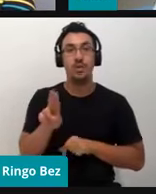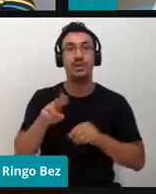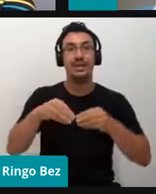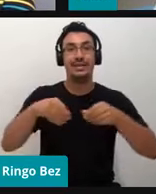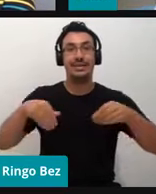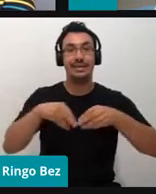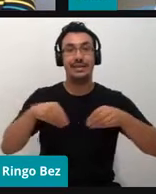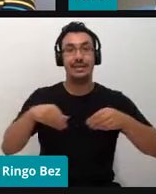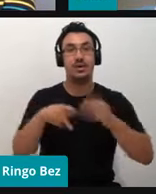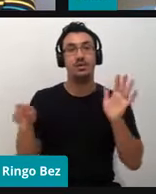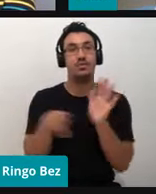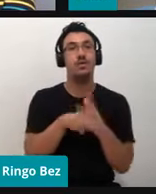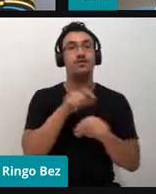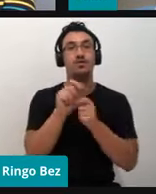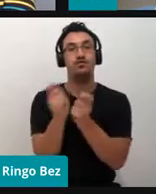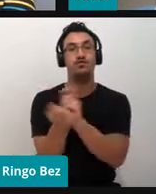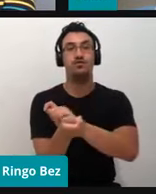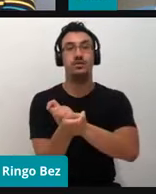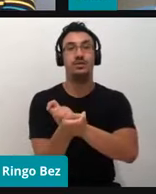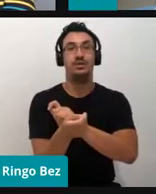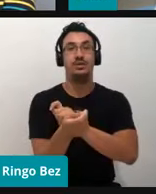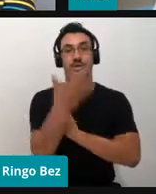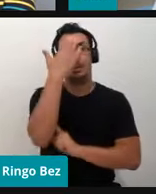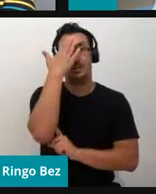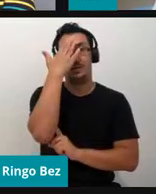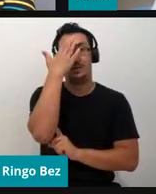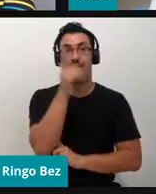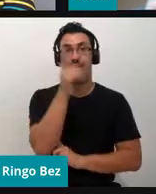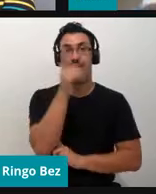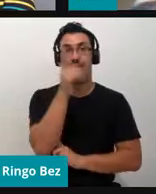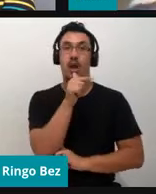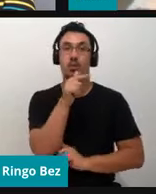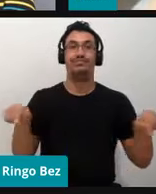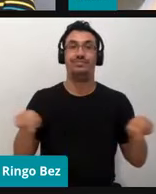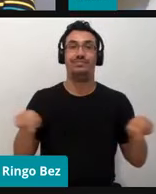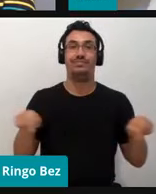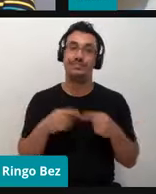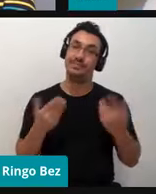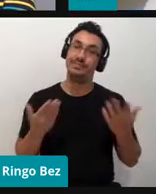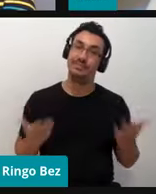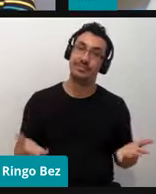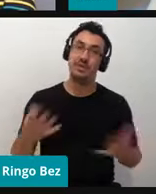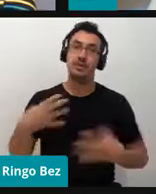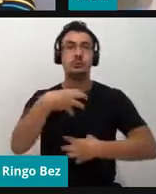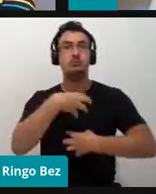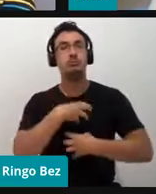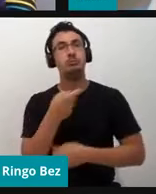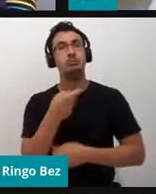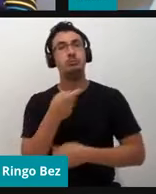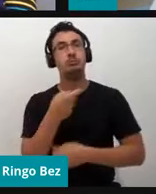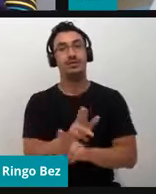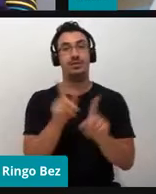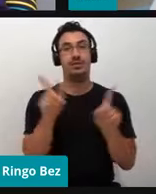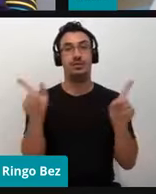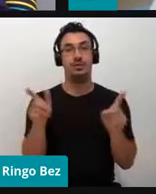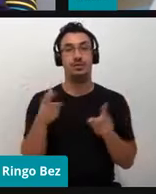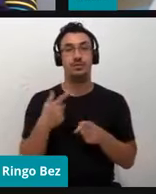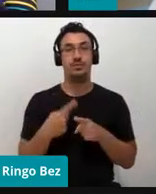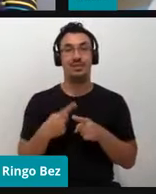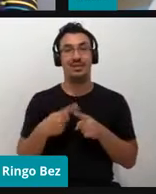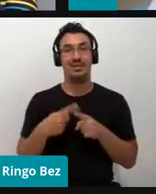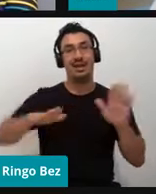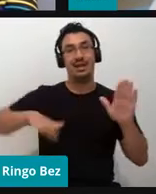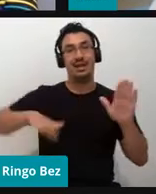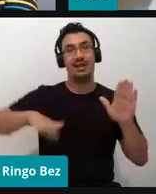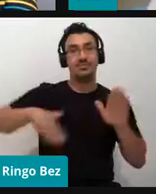altera totalmente o funcionamento das bacias. Nós só não sentimos isso, e aí quem é aqui do litoral